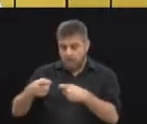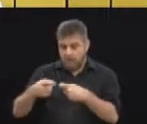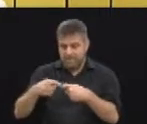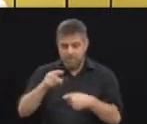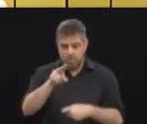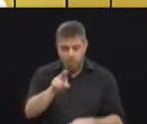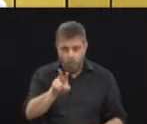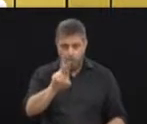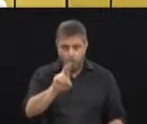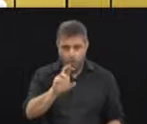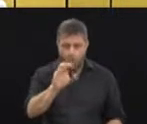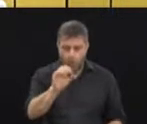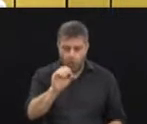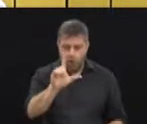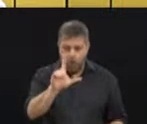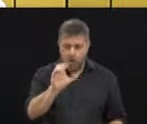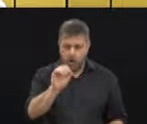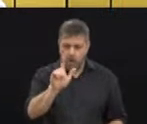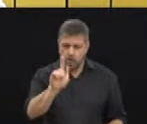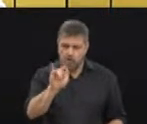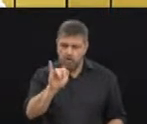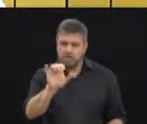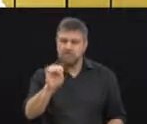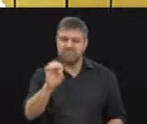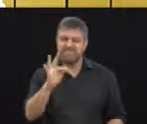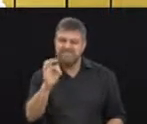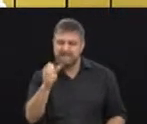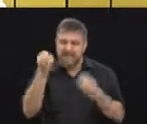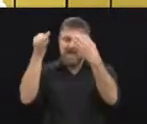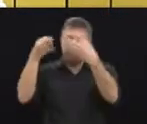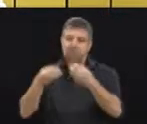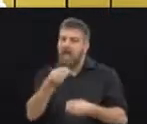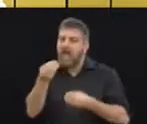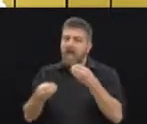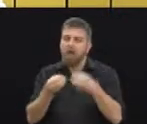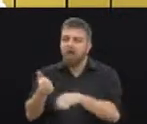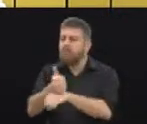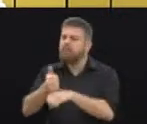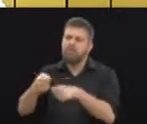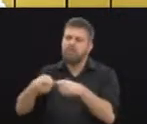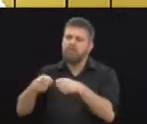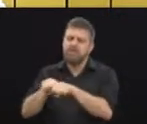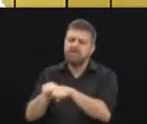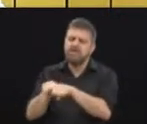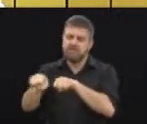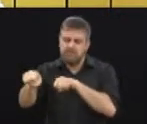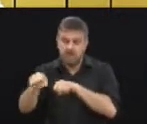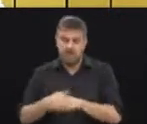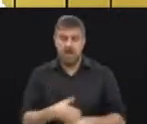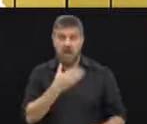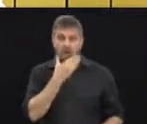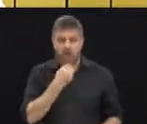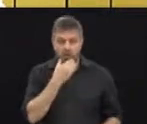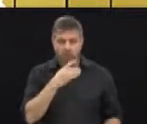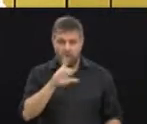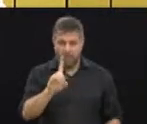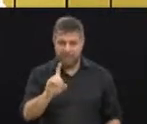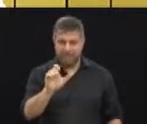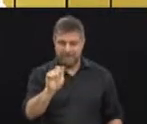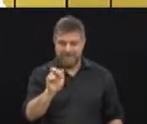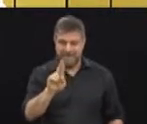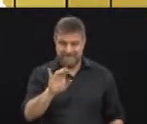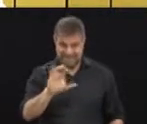Esse é o bloco em que falamos sobre a formação das especialidades. E a de hoje é a urologia. Quem vai falar é o